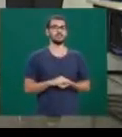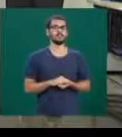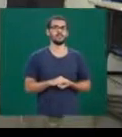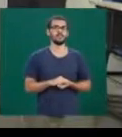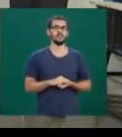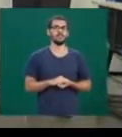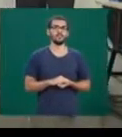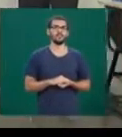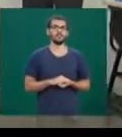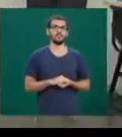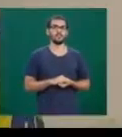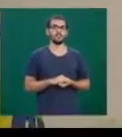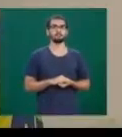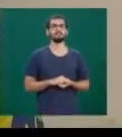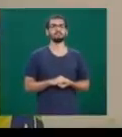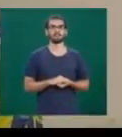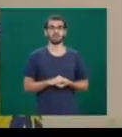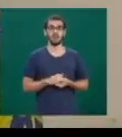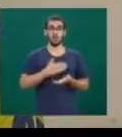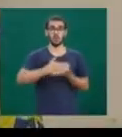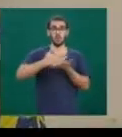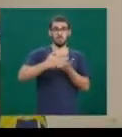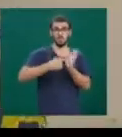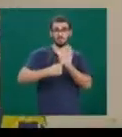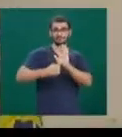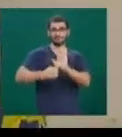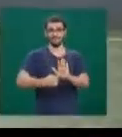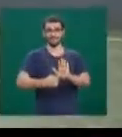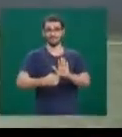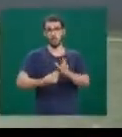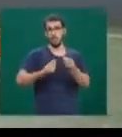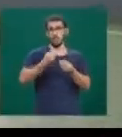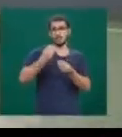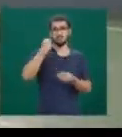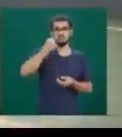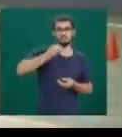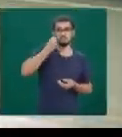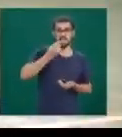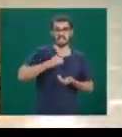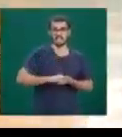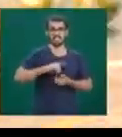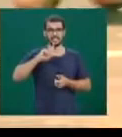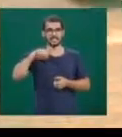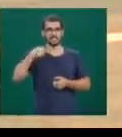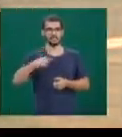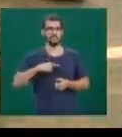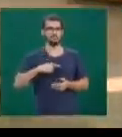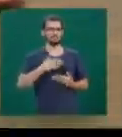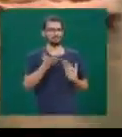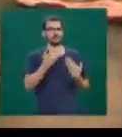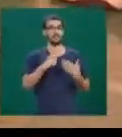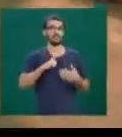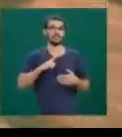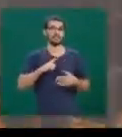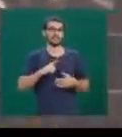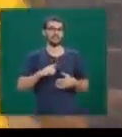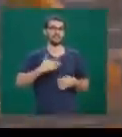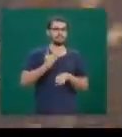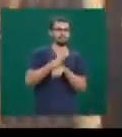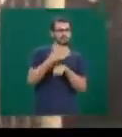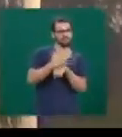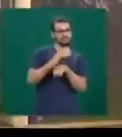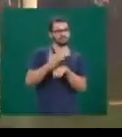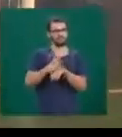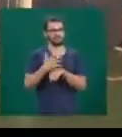com a apresentação de goleiros compartilhando experiências. Depois do bate-papo, foi hora de entrar em quadra para treinar